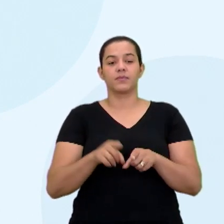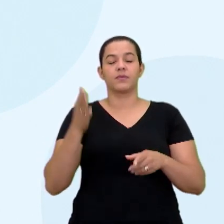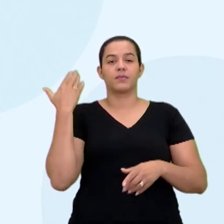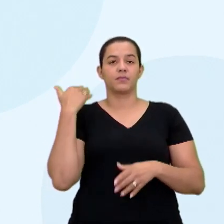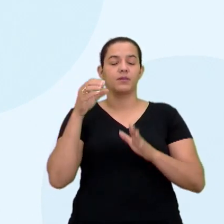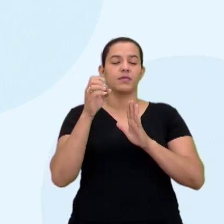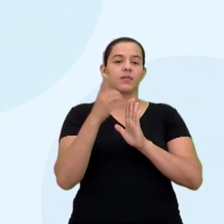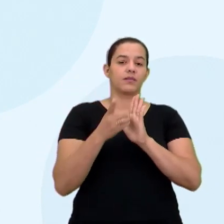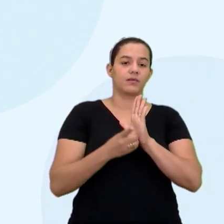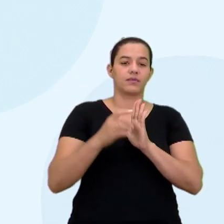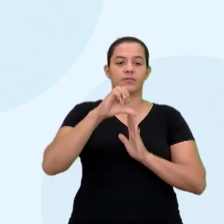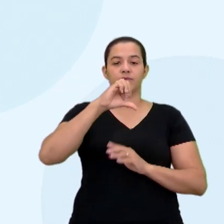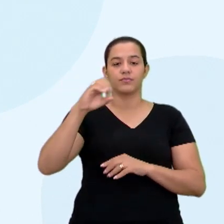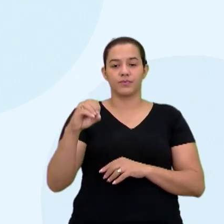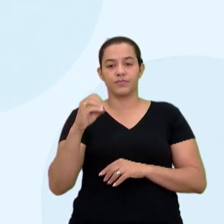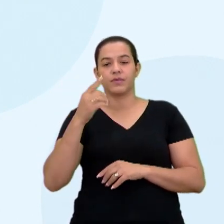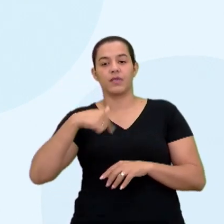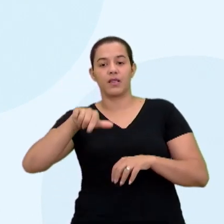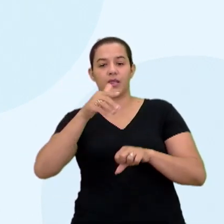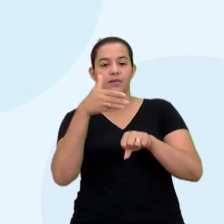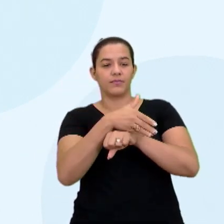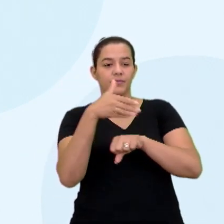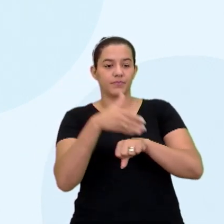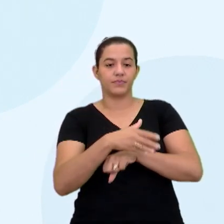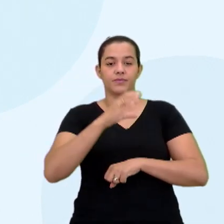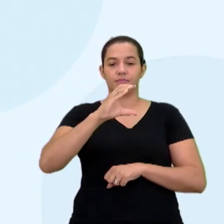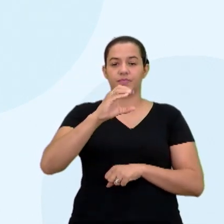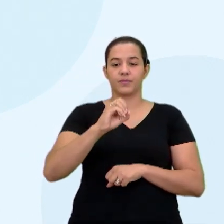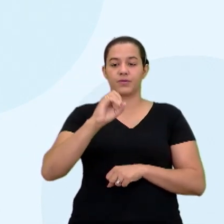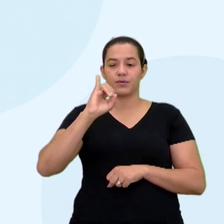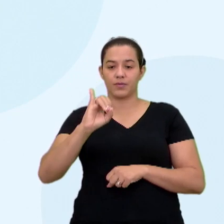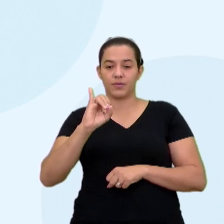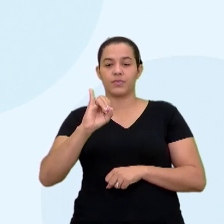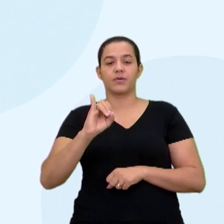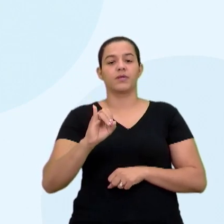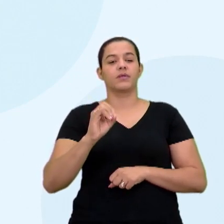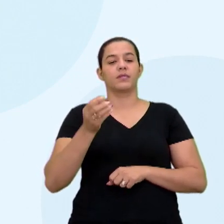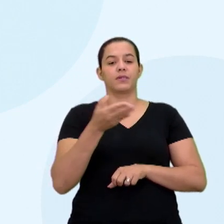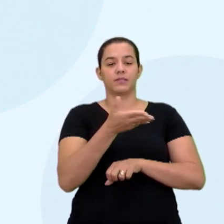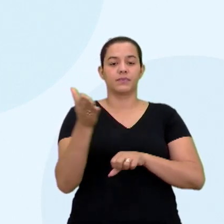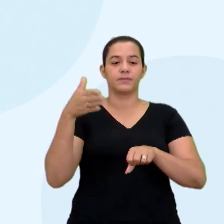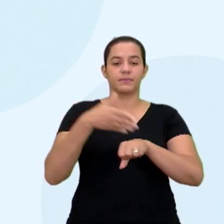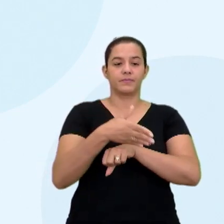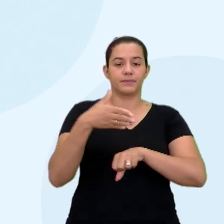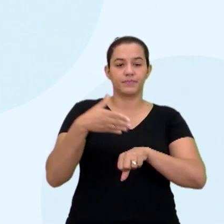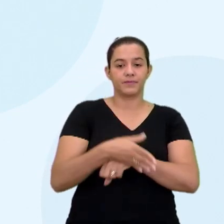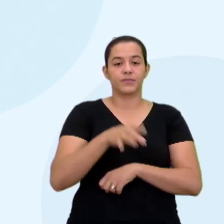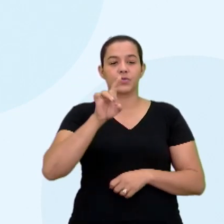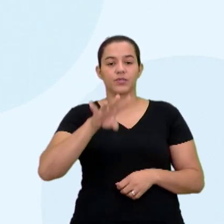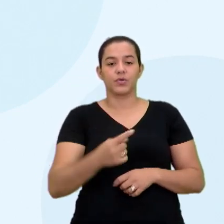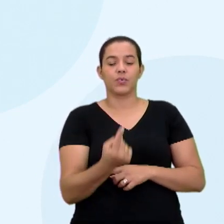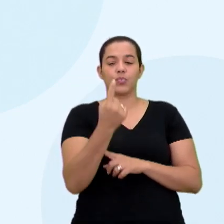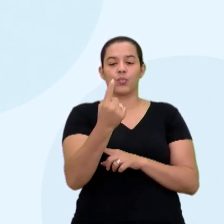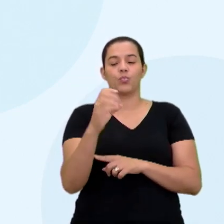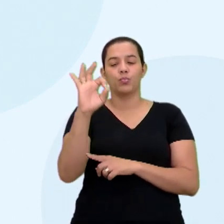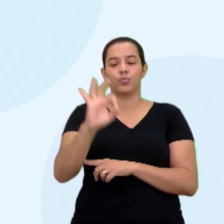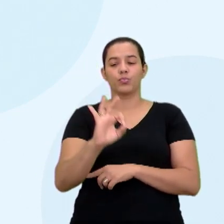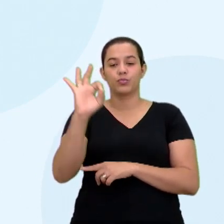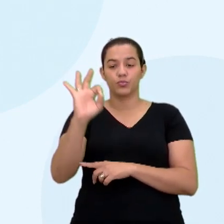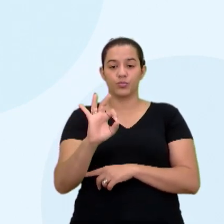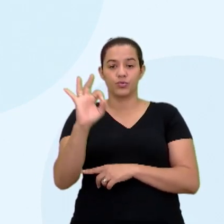90, a participação feminina dentro do COI, que é o Comitê Olímpico Internacional, representava somente 1% do